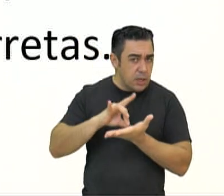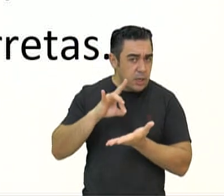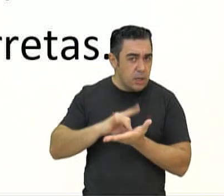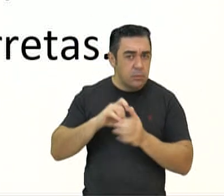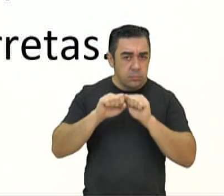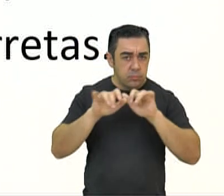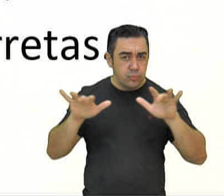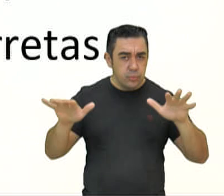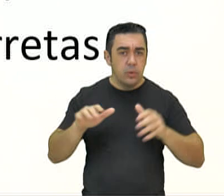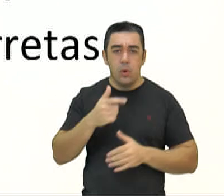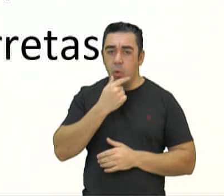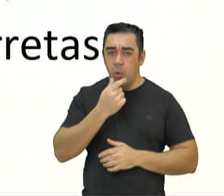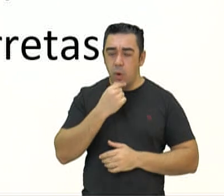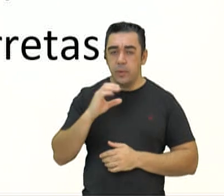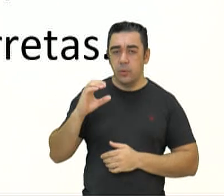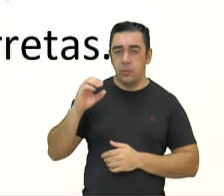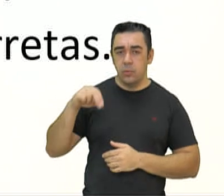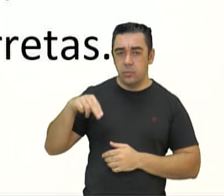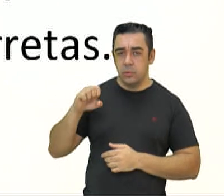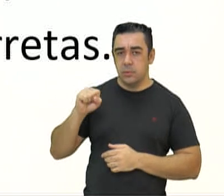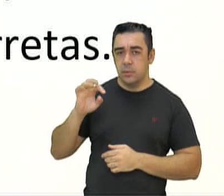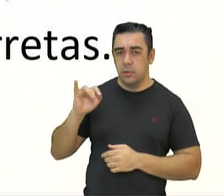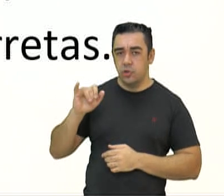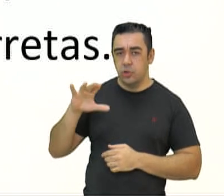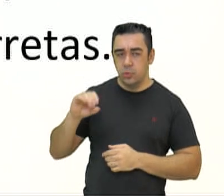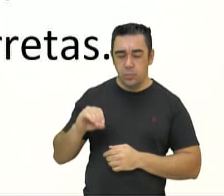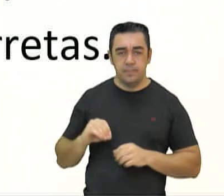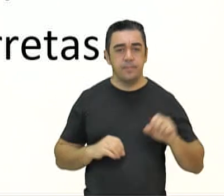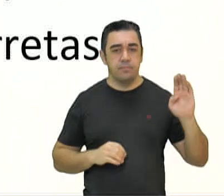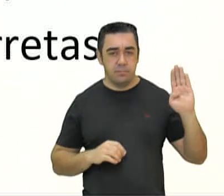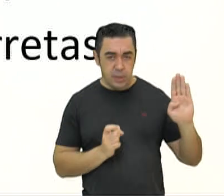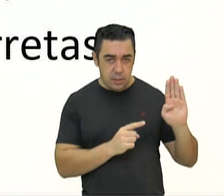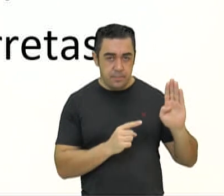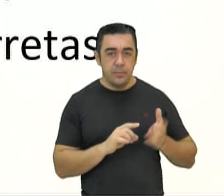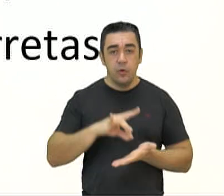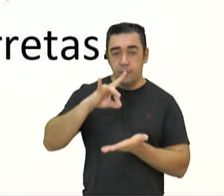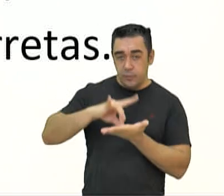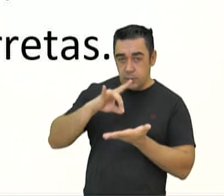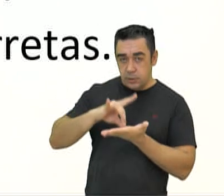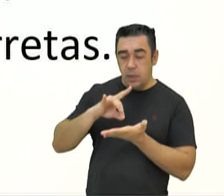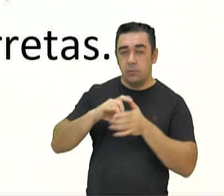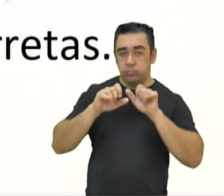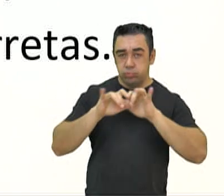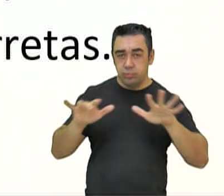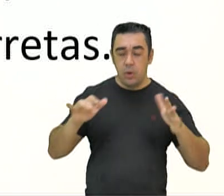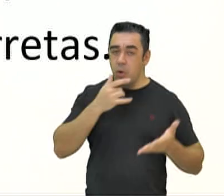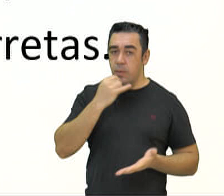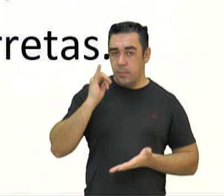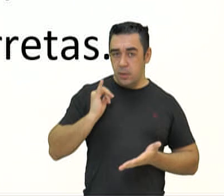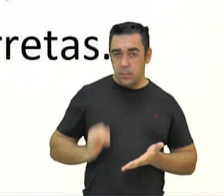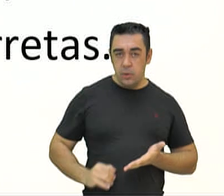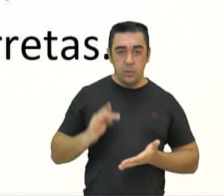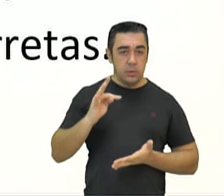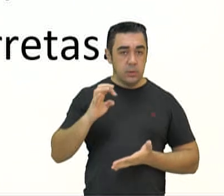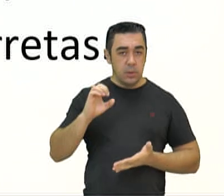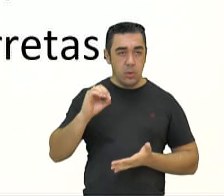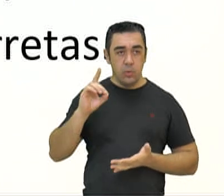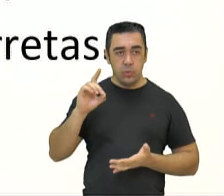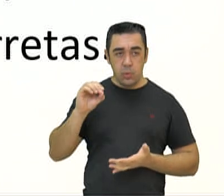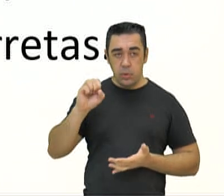oficializada pelo imperador Constantino? Letra B. Foi oficializada pelo imperador